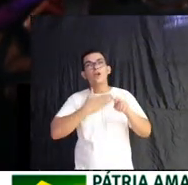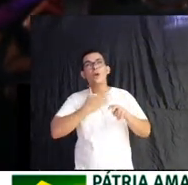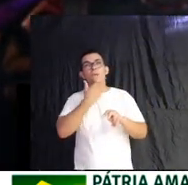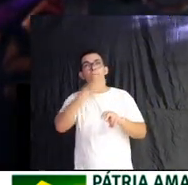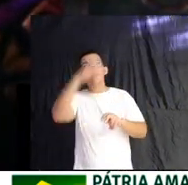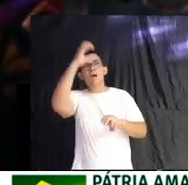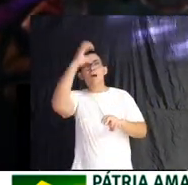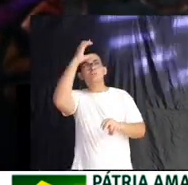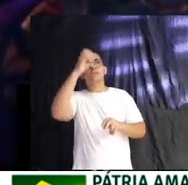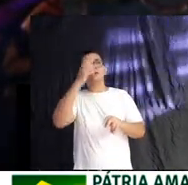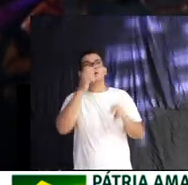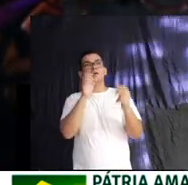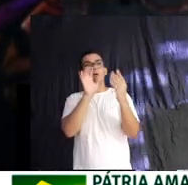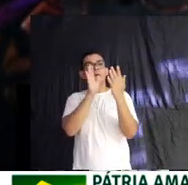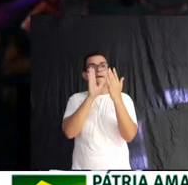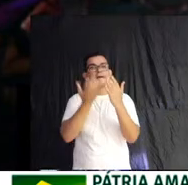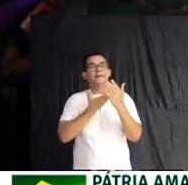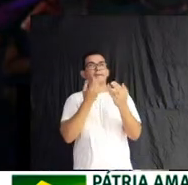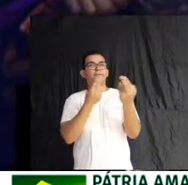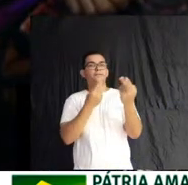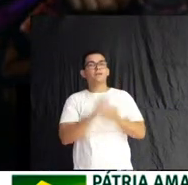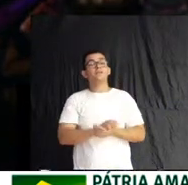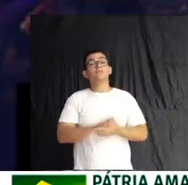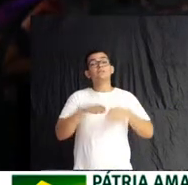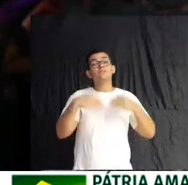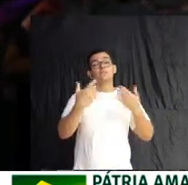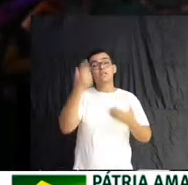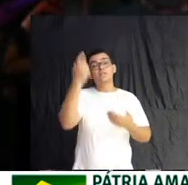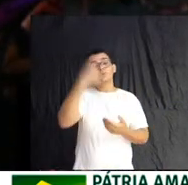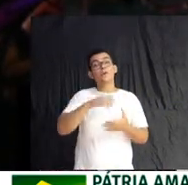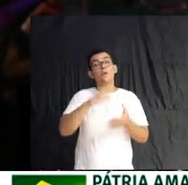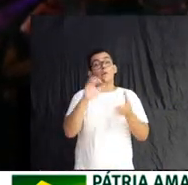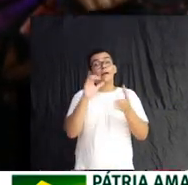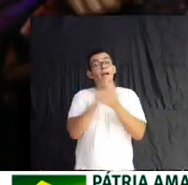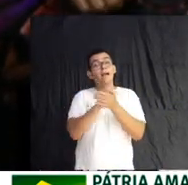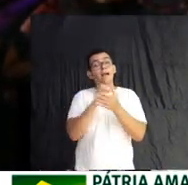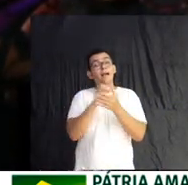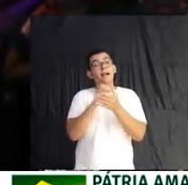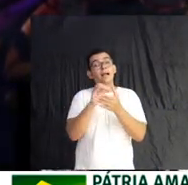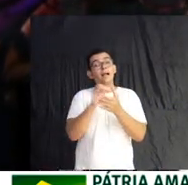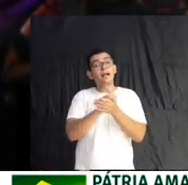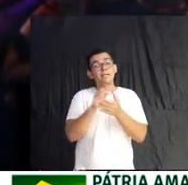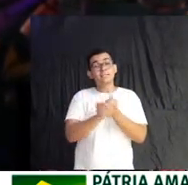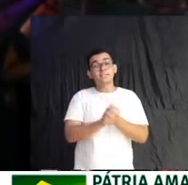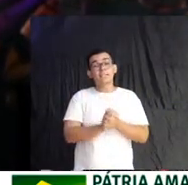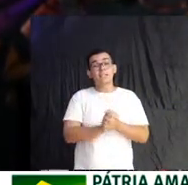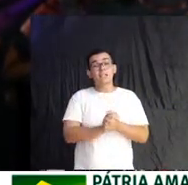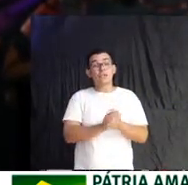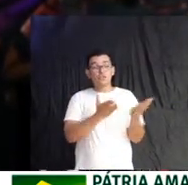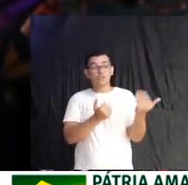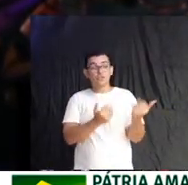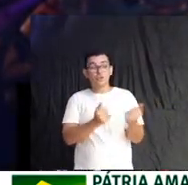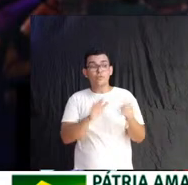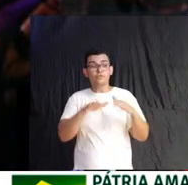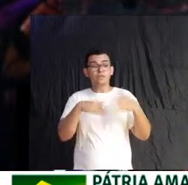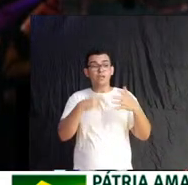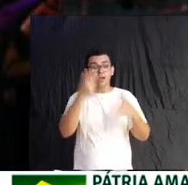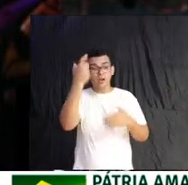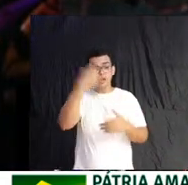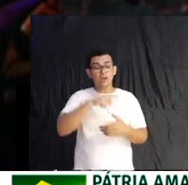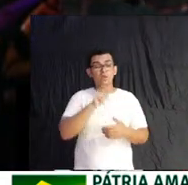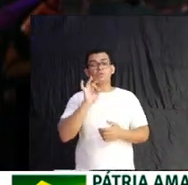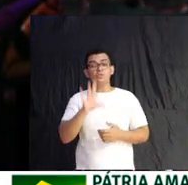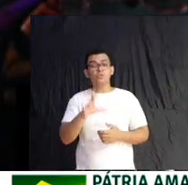eu casei muito cedo. E quando eu me separei do meu primeiro marido, eu me vi só mãe e dona de